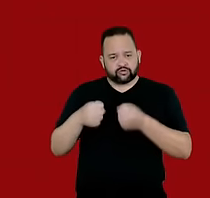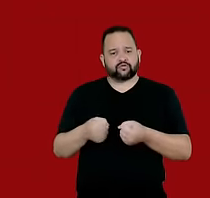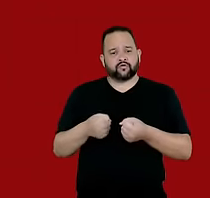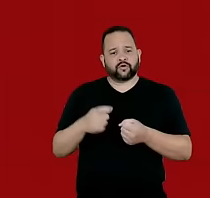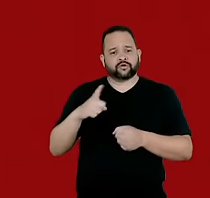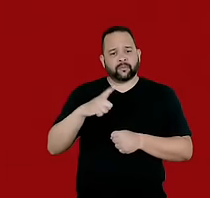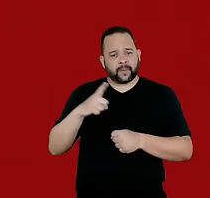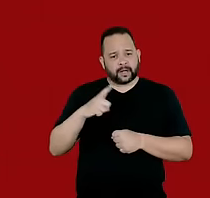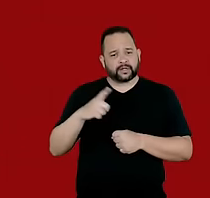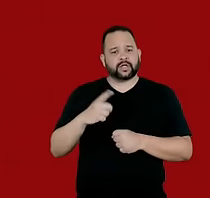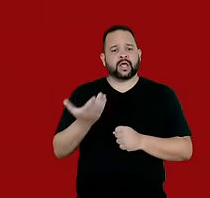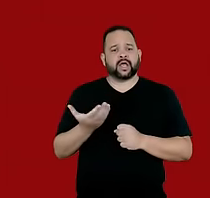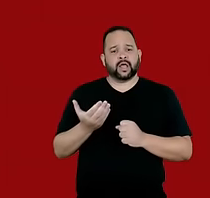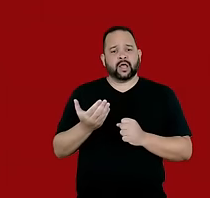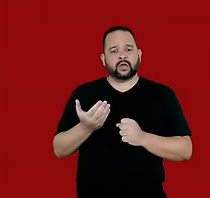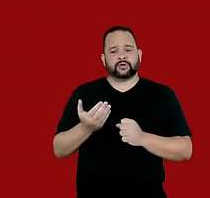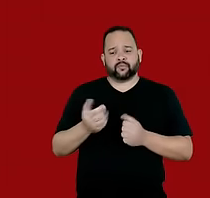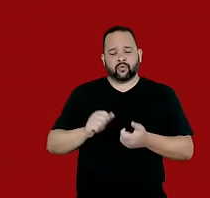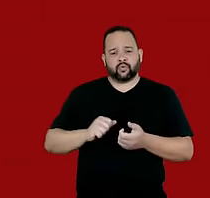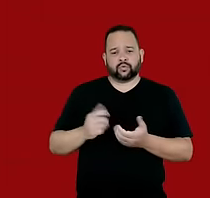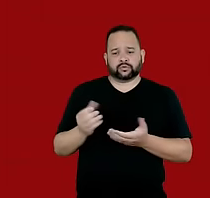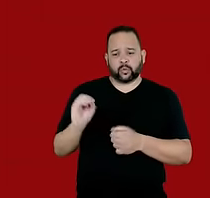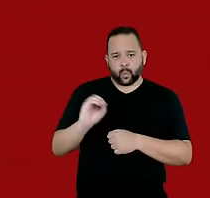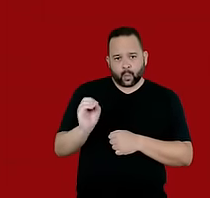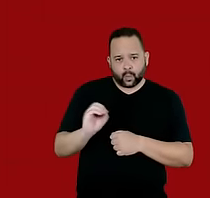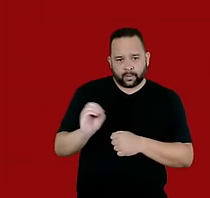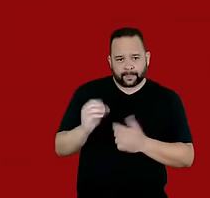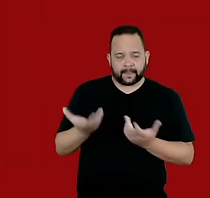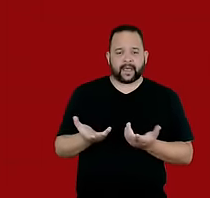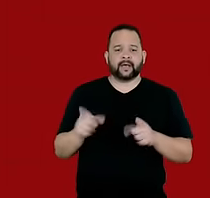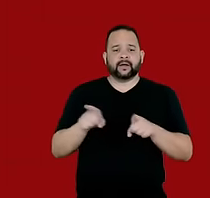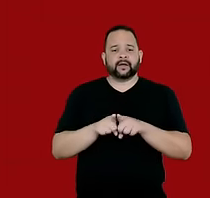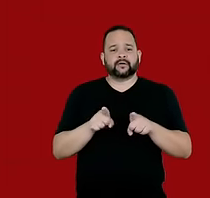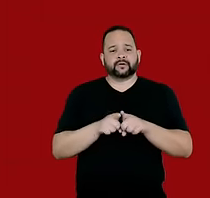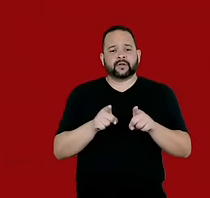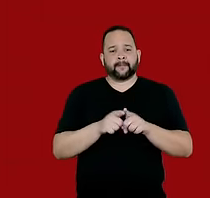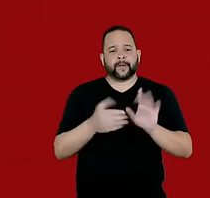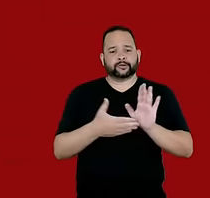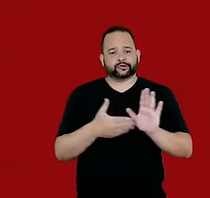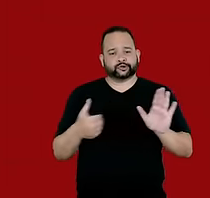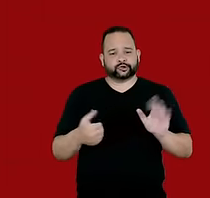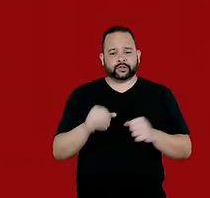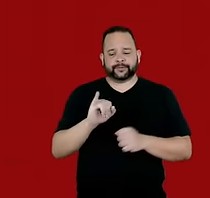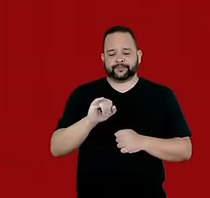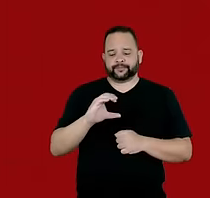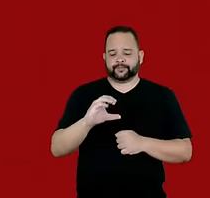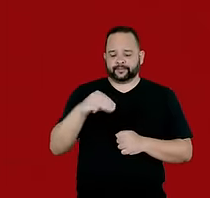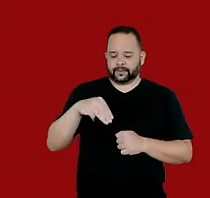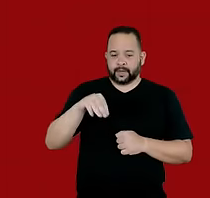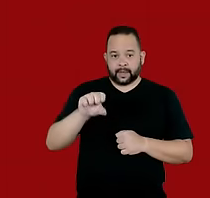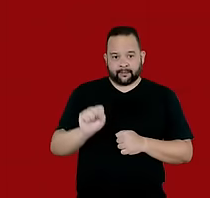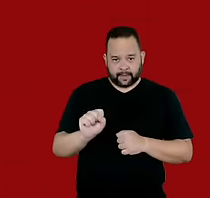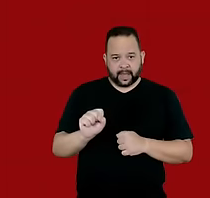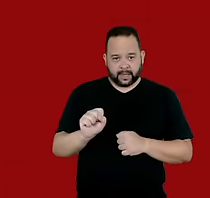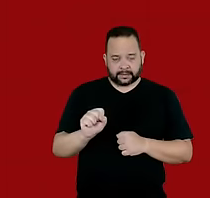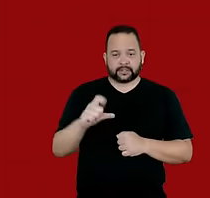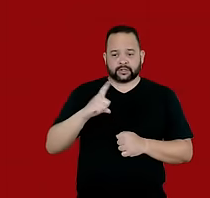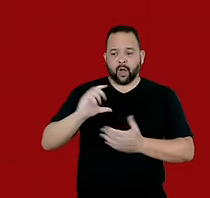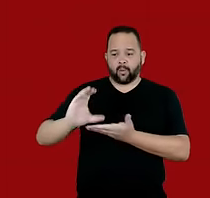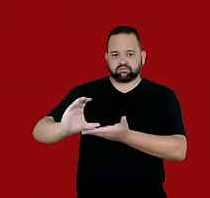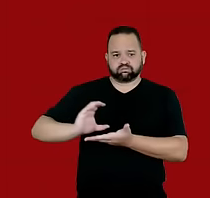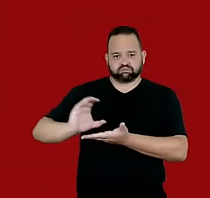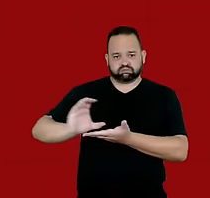aprovadas em específico essa eh da subvenção do cms que tem uma arrecadação forte eh ligada a ela